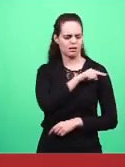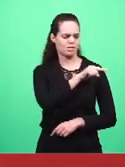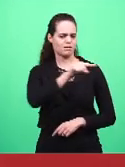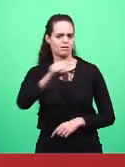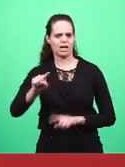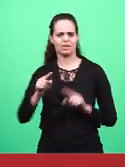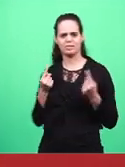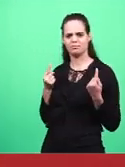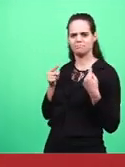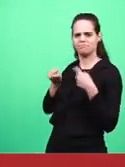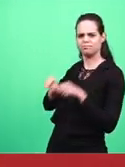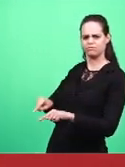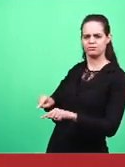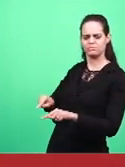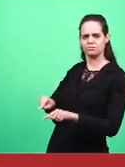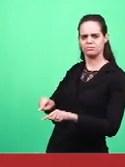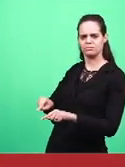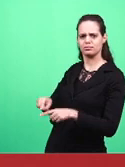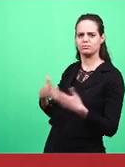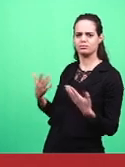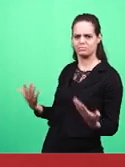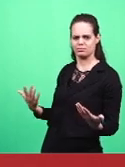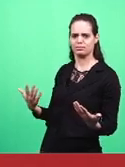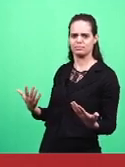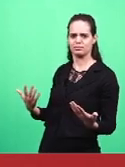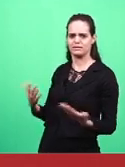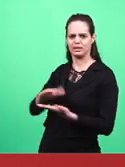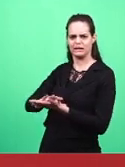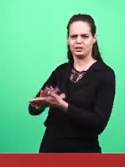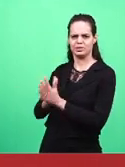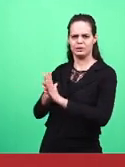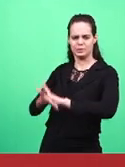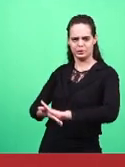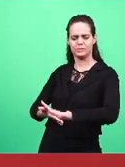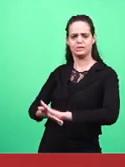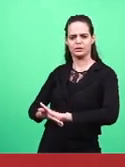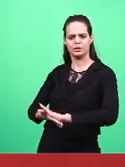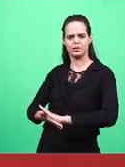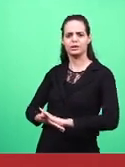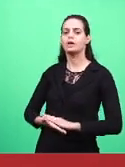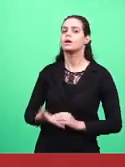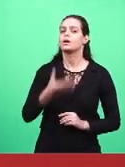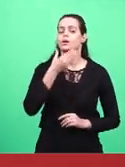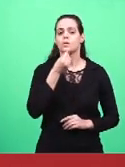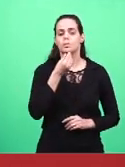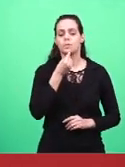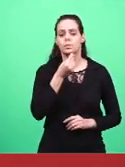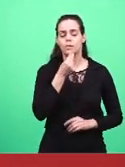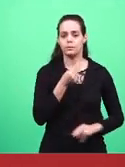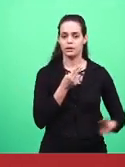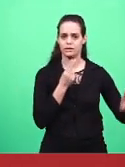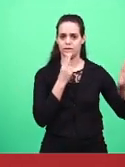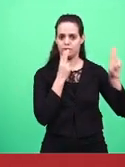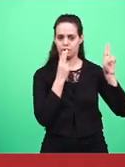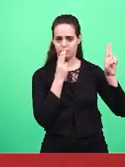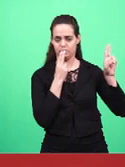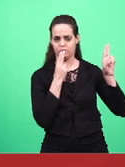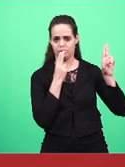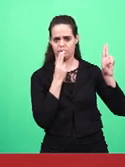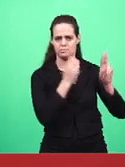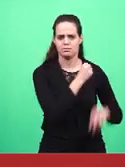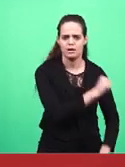hebraico. Porque o hebraico tem significados que outras línguas não têm, como o grego também